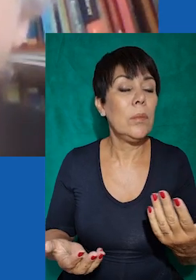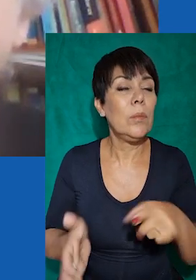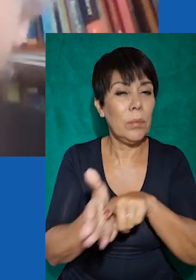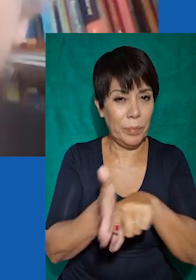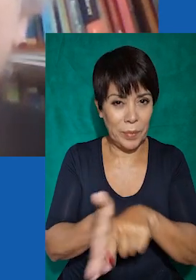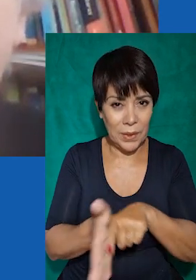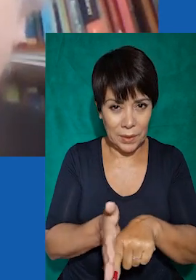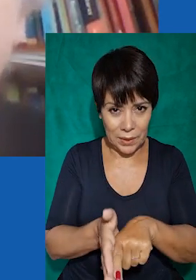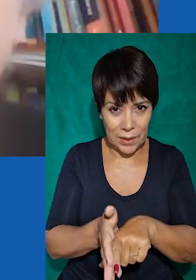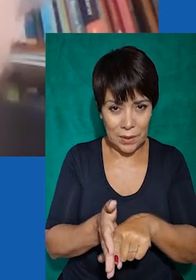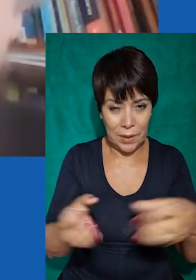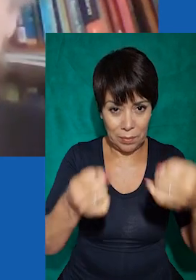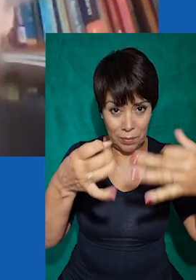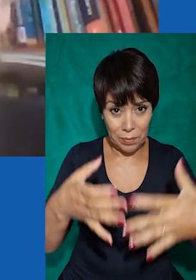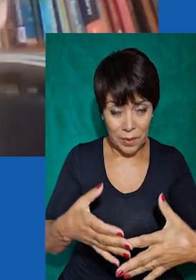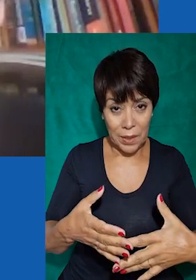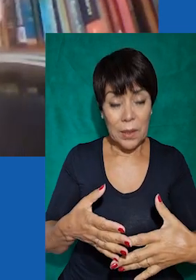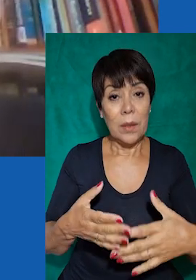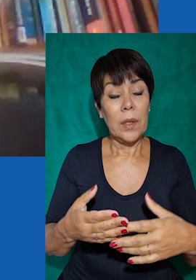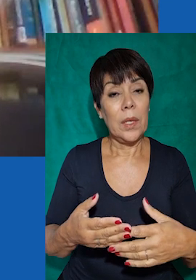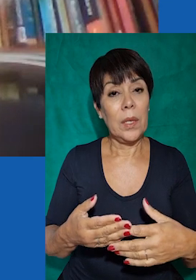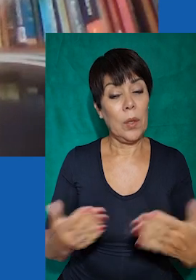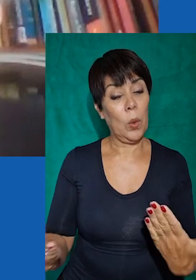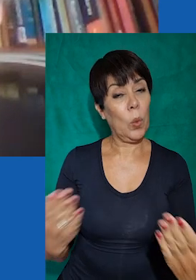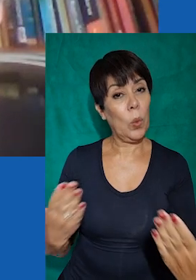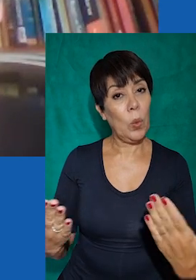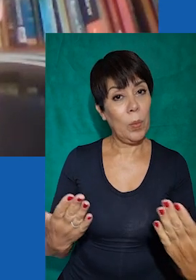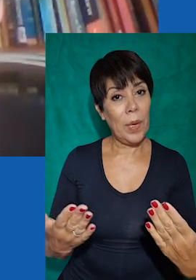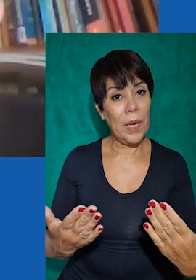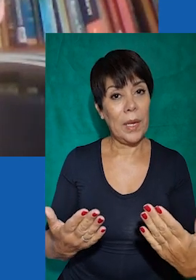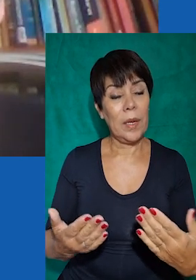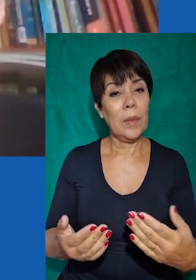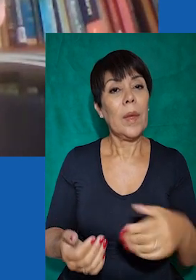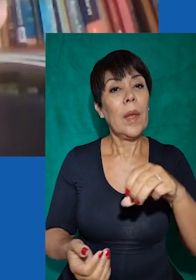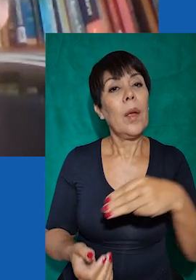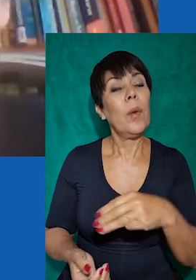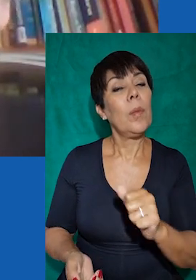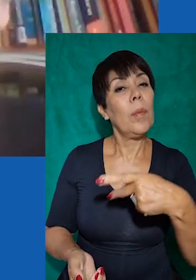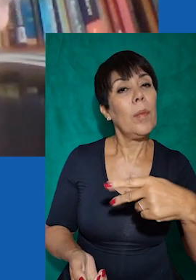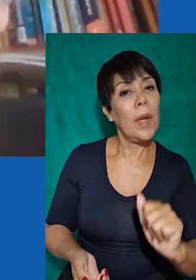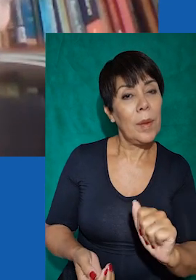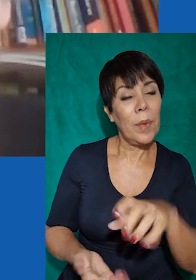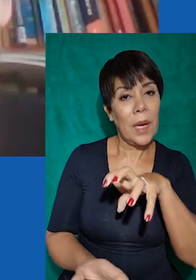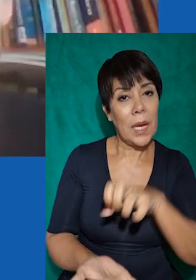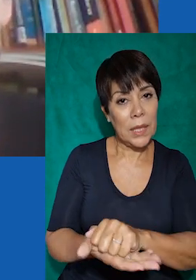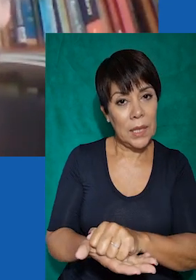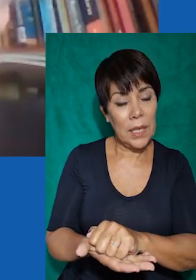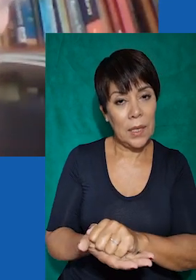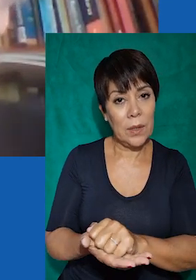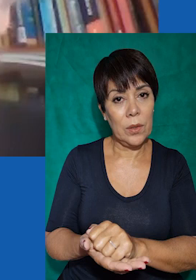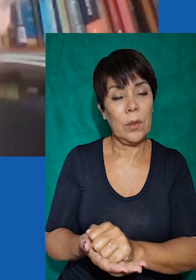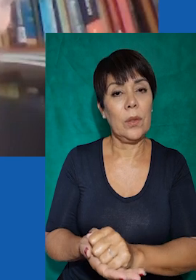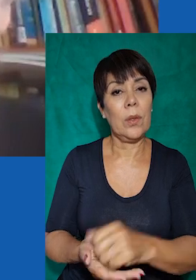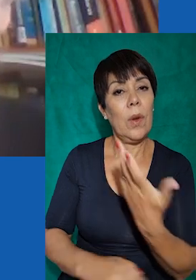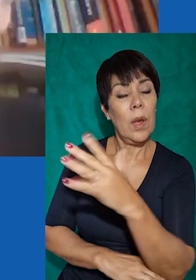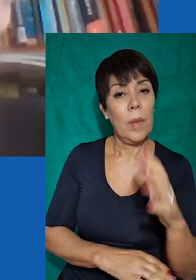um estudo detalhado que cruzou justamente os mapas, né, do cadastro ambiental